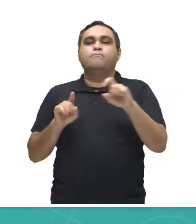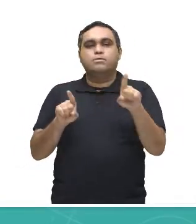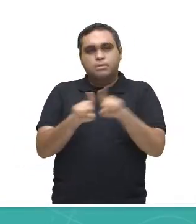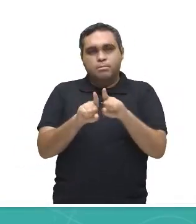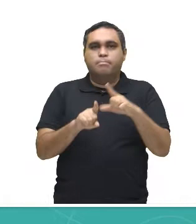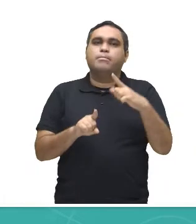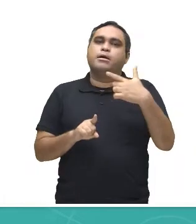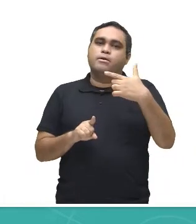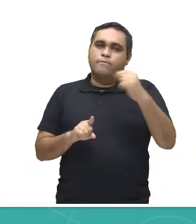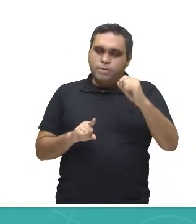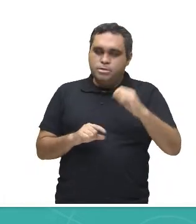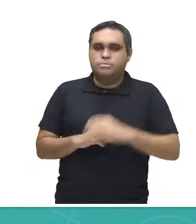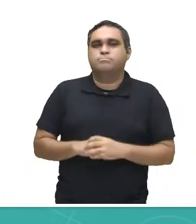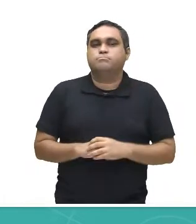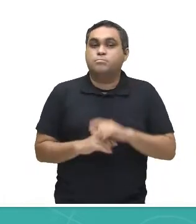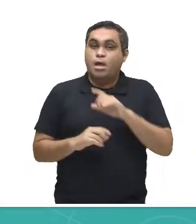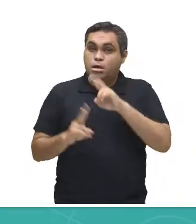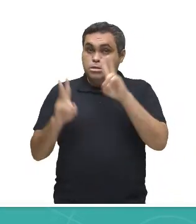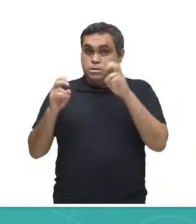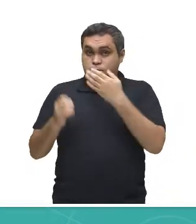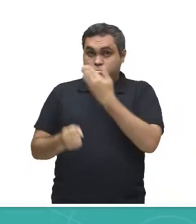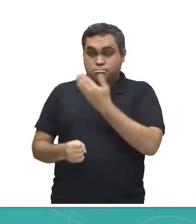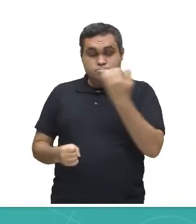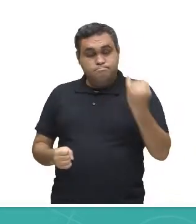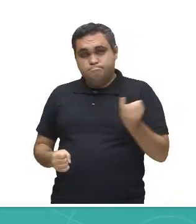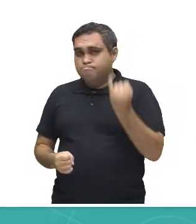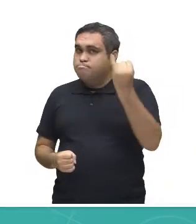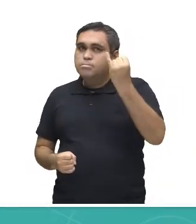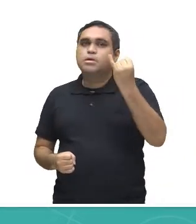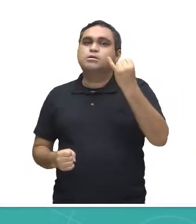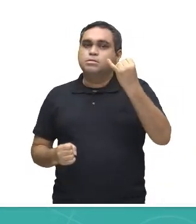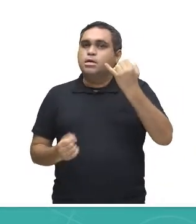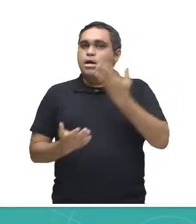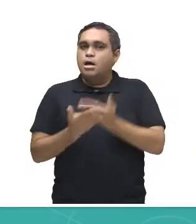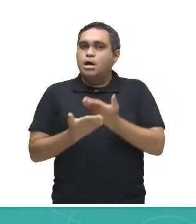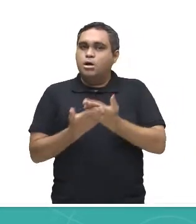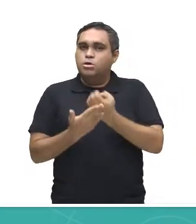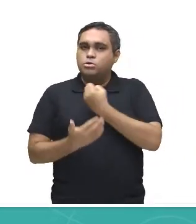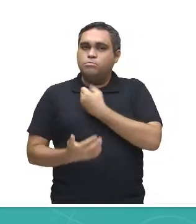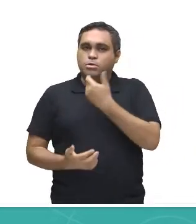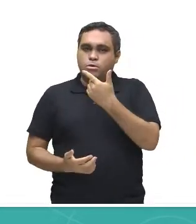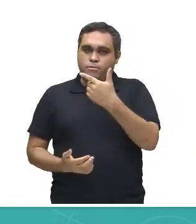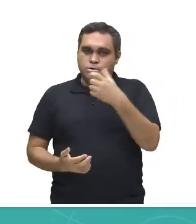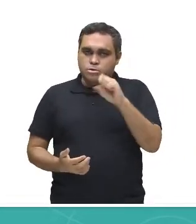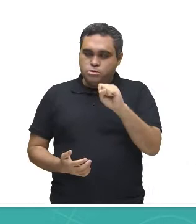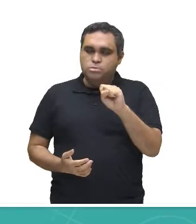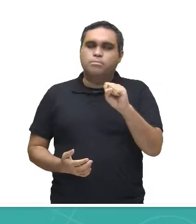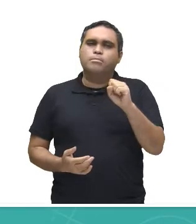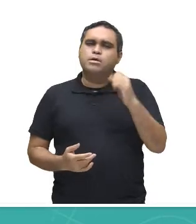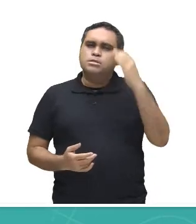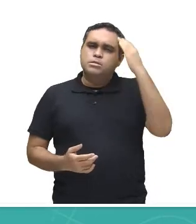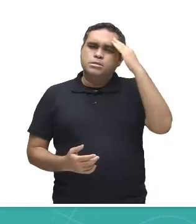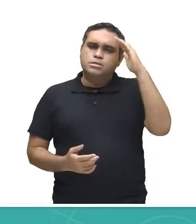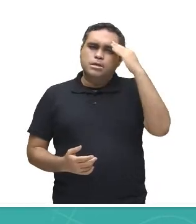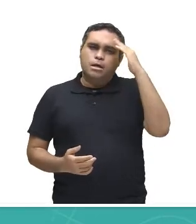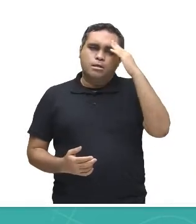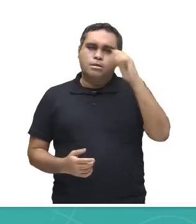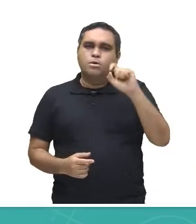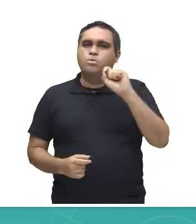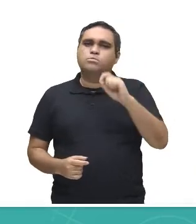assunto que é fundamental aqui na nossa aula 28, para a gente compreender um